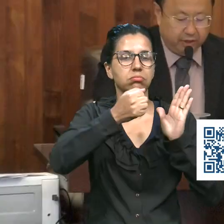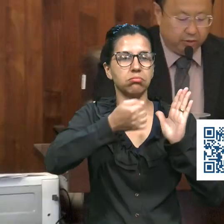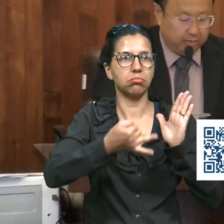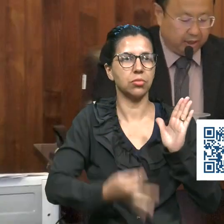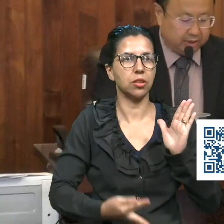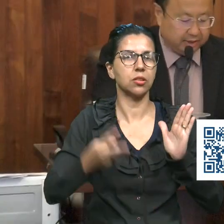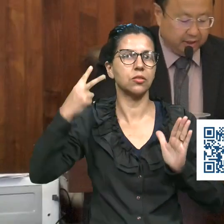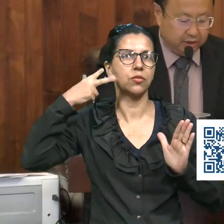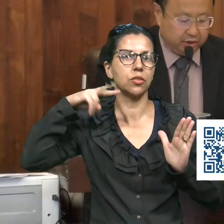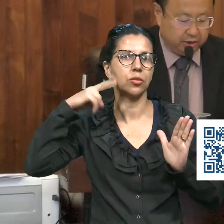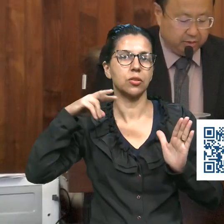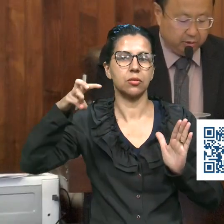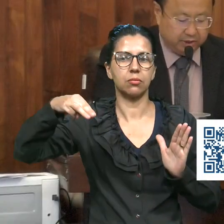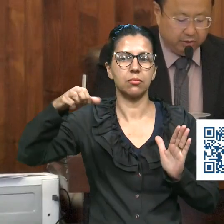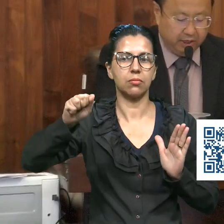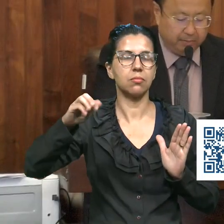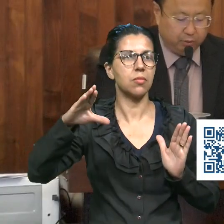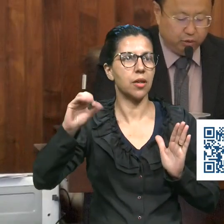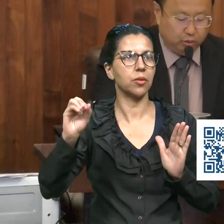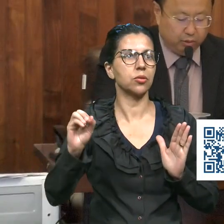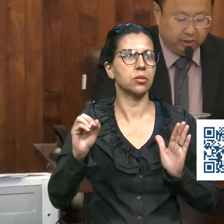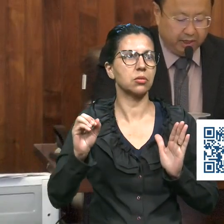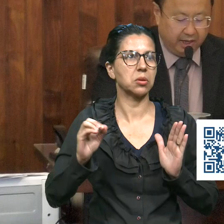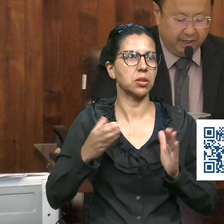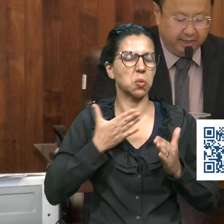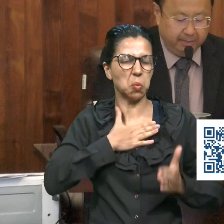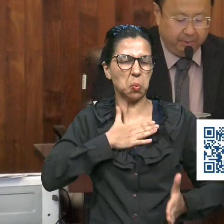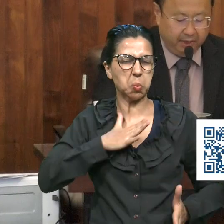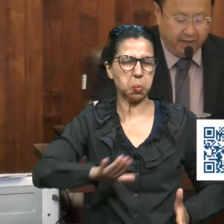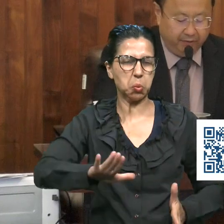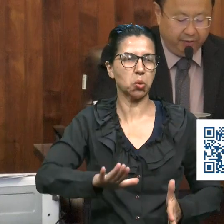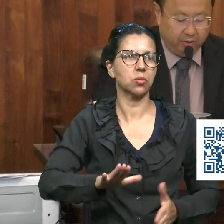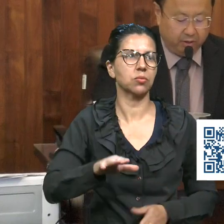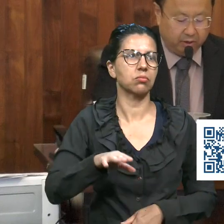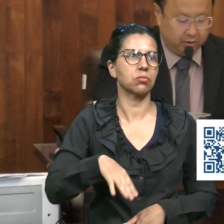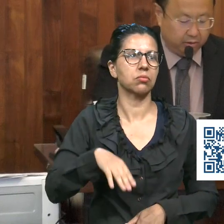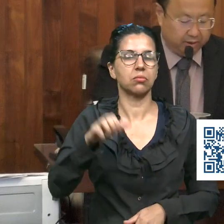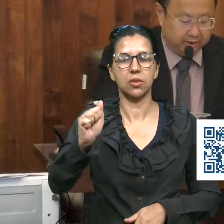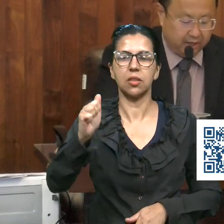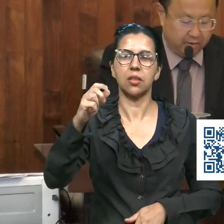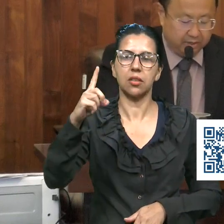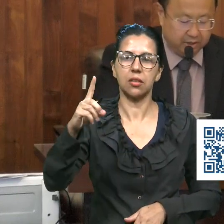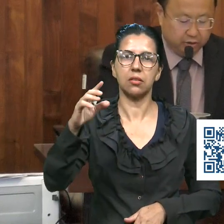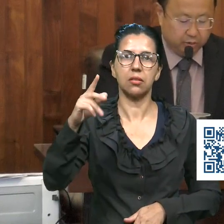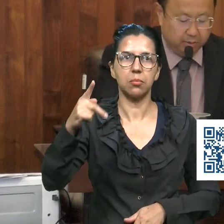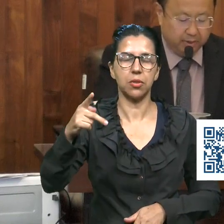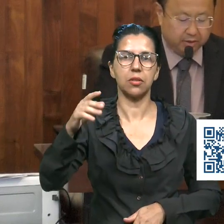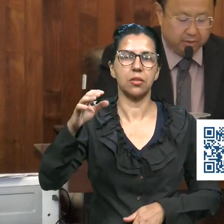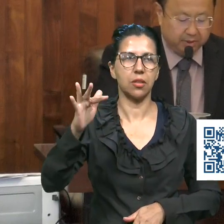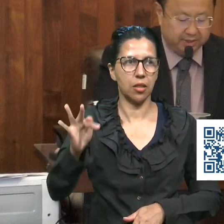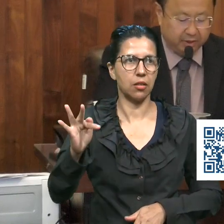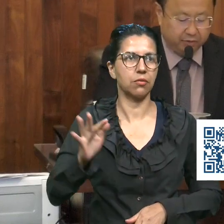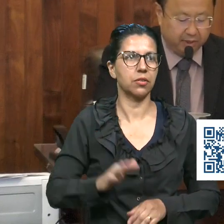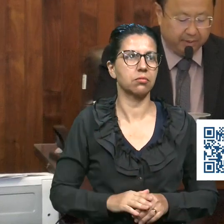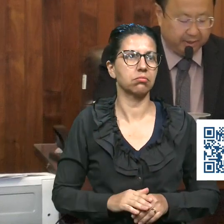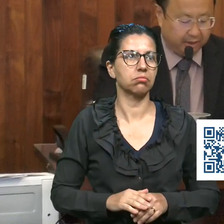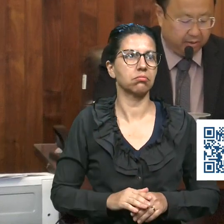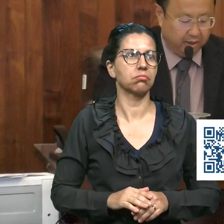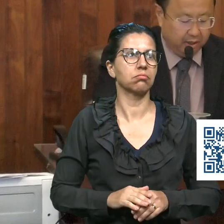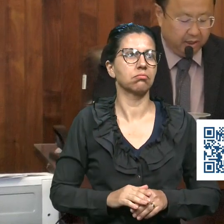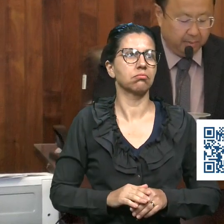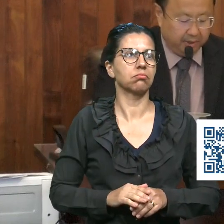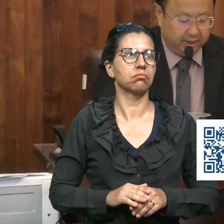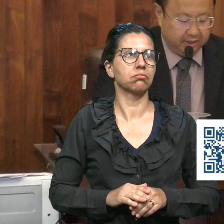1841/2023 do vereador Marcos Rezende. Moção de repúdio contra a DPF 442, arguição de descumprimento de preceito